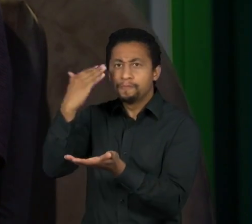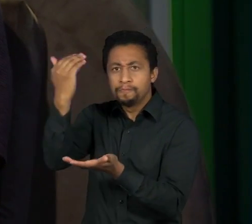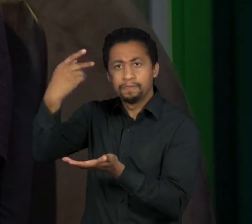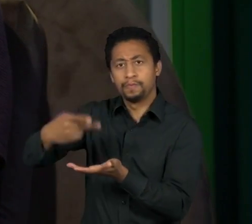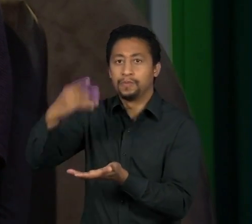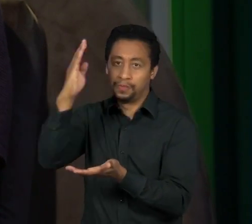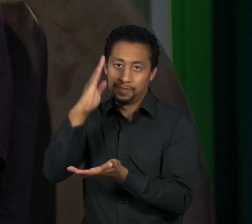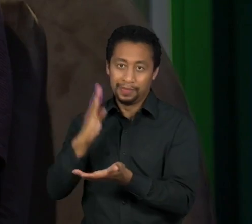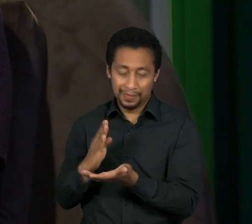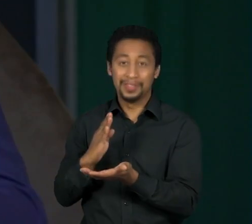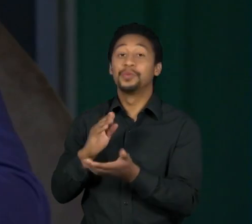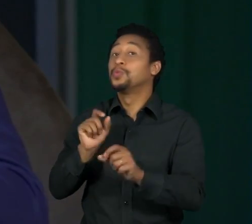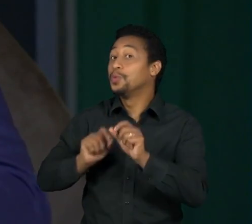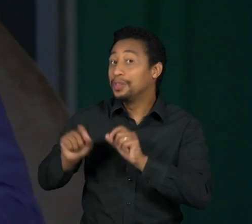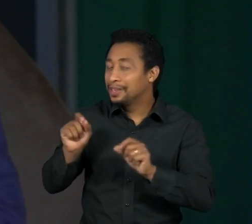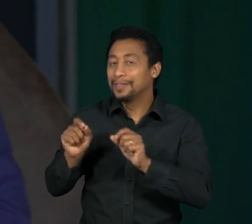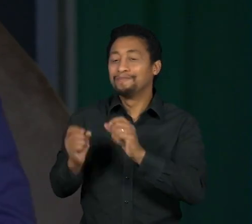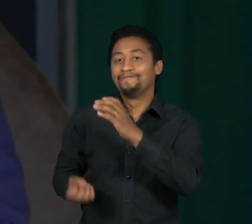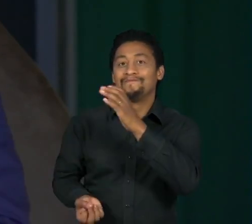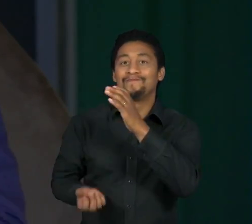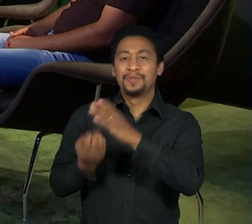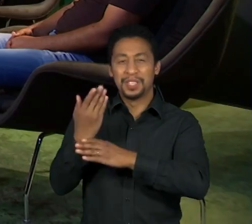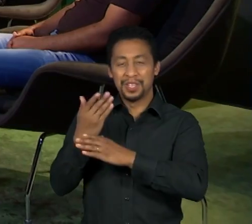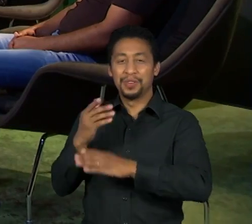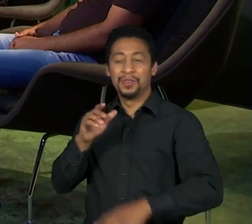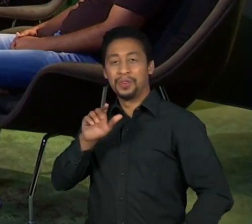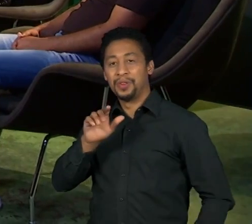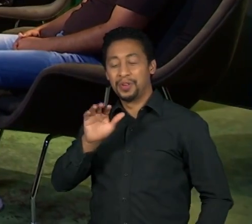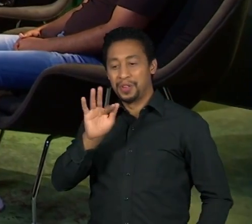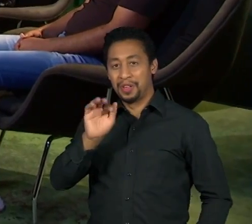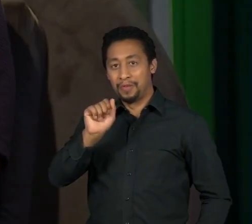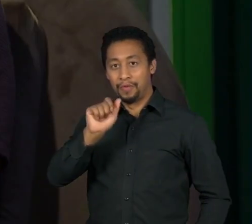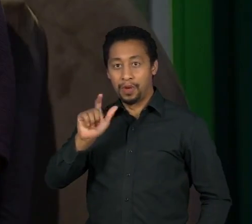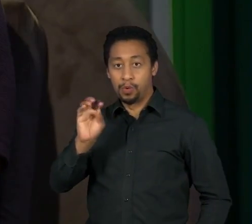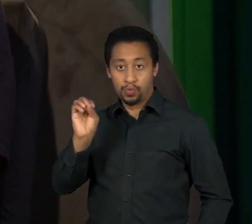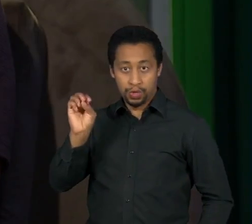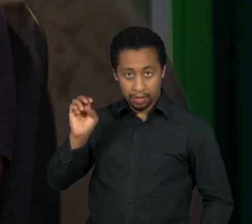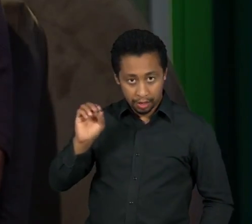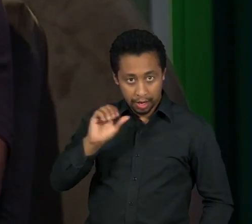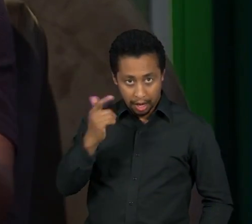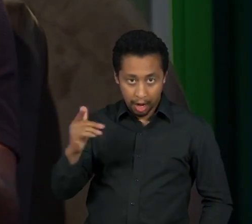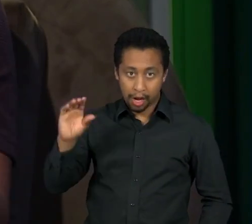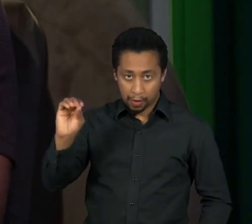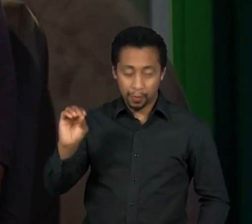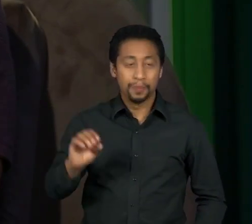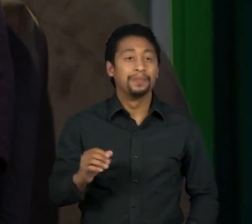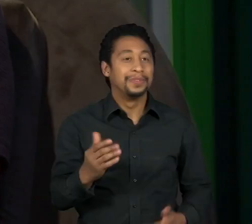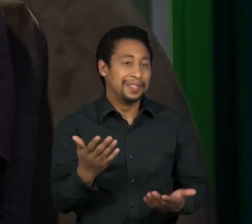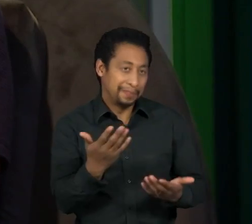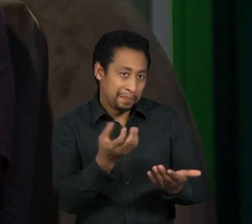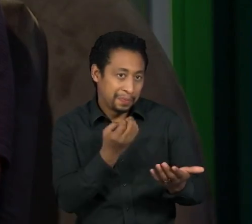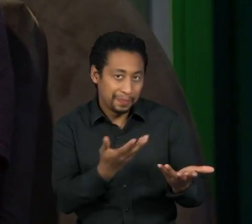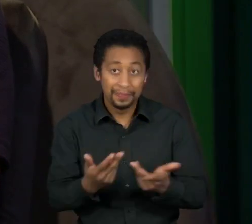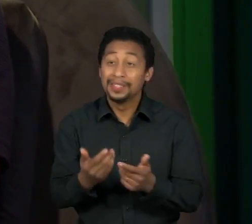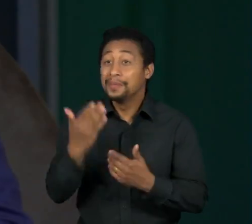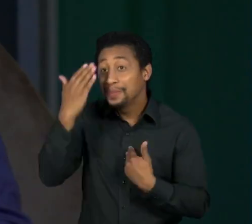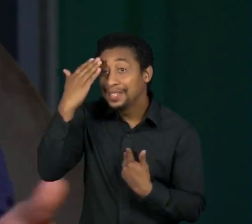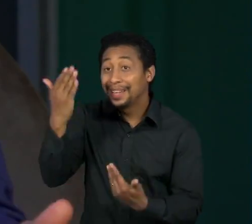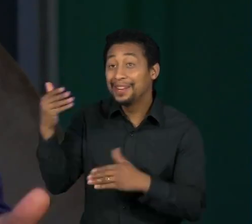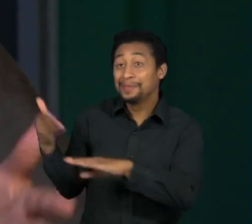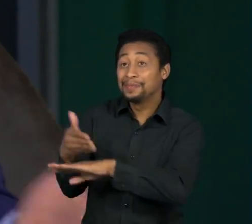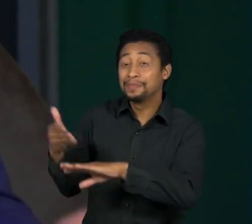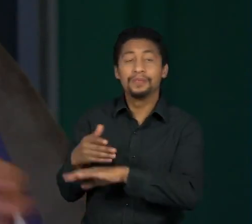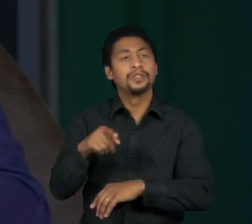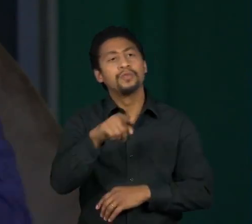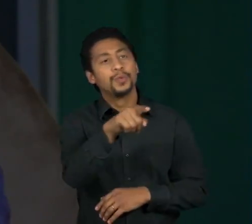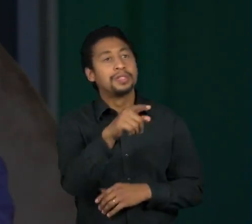o Gerando Falcões. Sejam bem-vindos. Tudo bem, Lê Maestro? Tudo bem, é um prazer estar aqui com você num debate tão importante. Obrigado pelo convite. Márcio